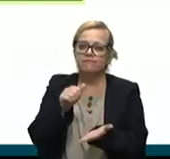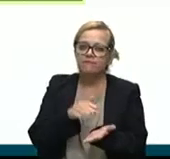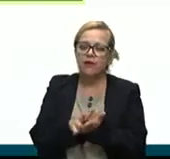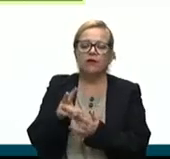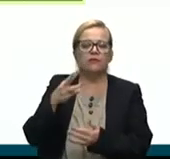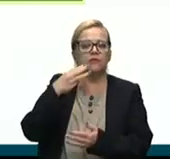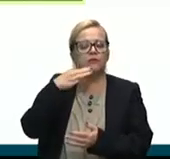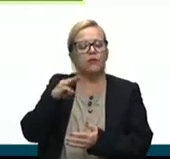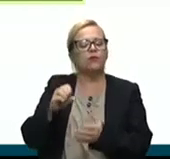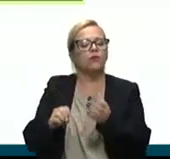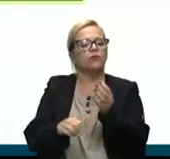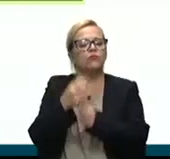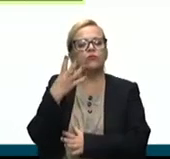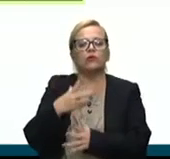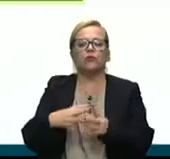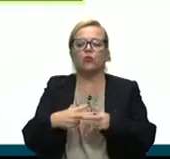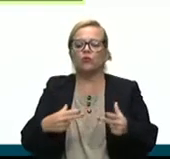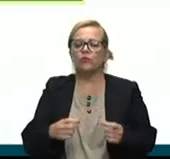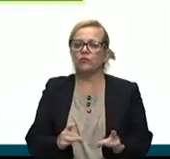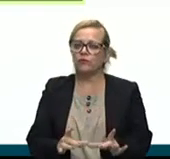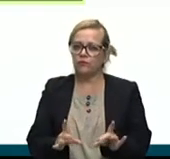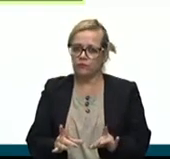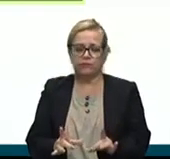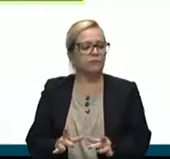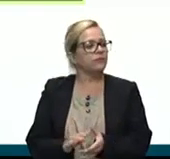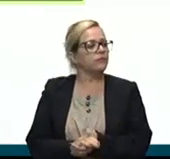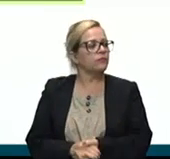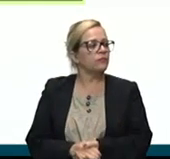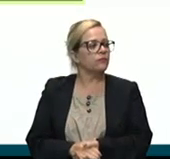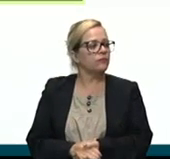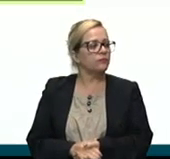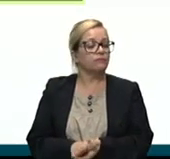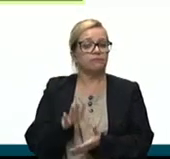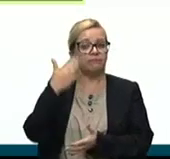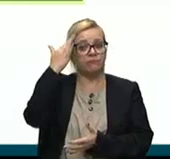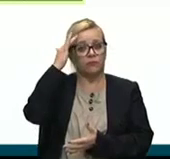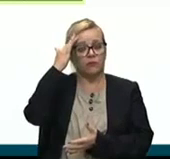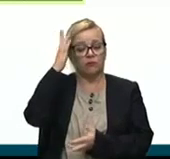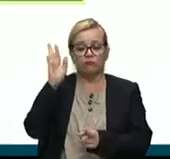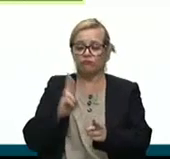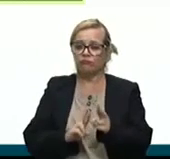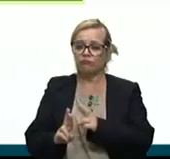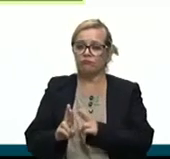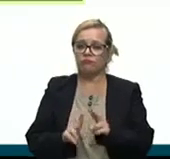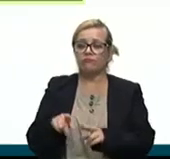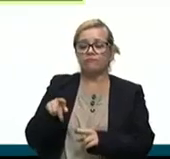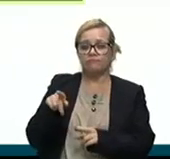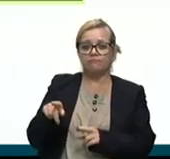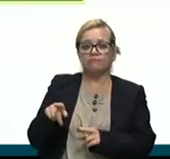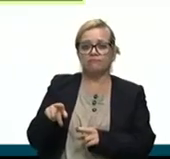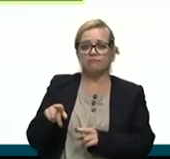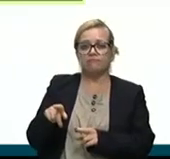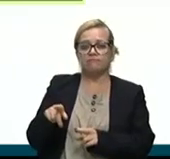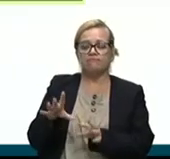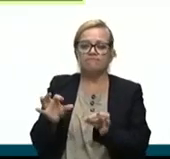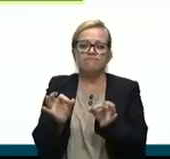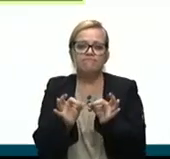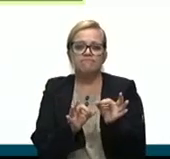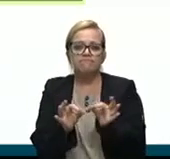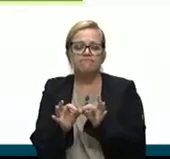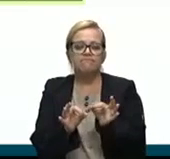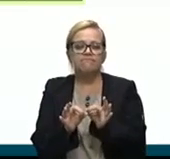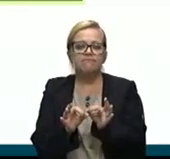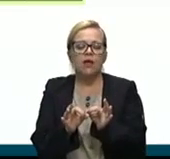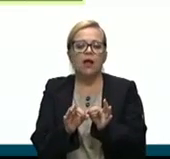e a quantidade de produtos vendidos. Para entender melhor essa relação, ela construiu